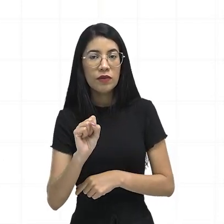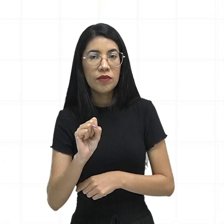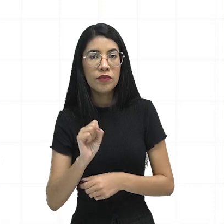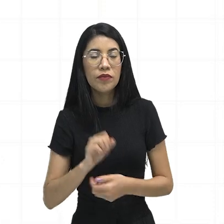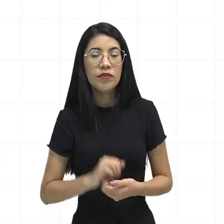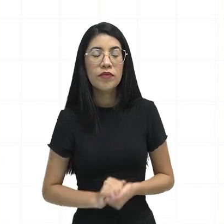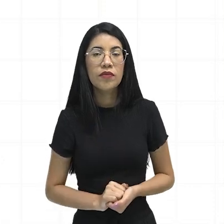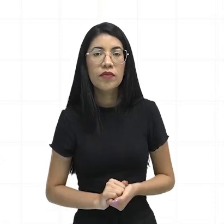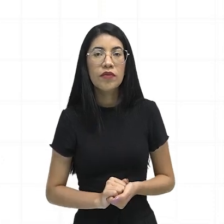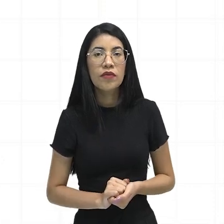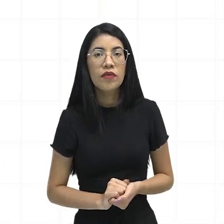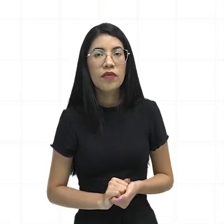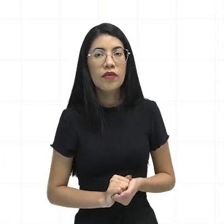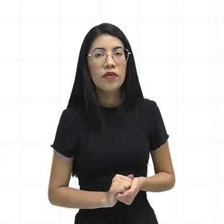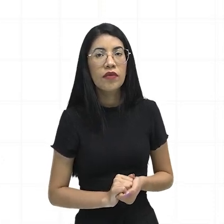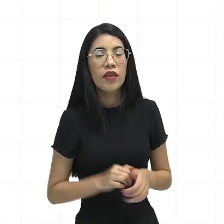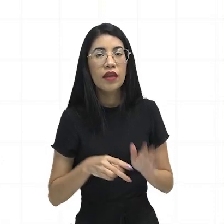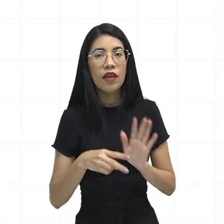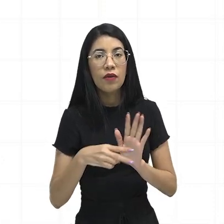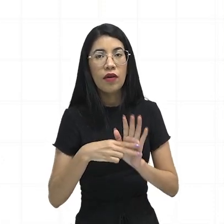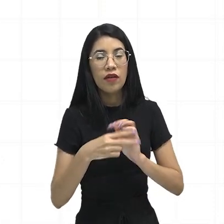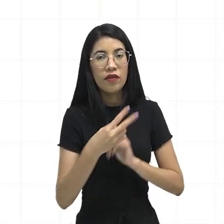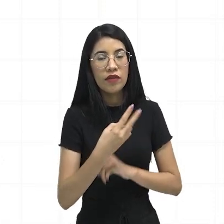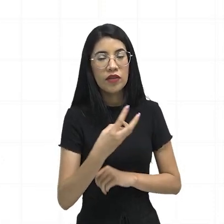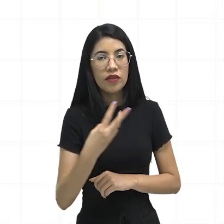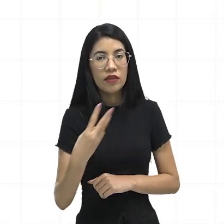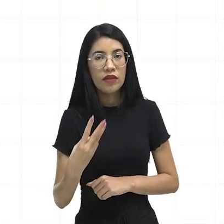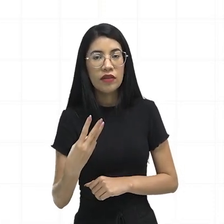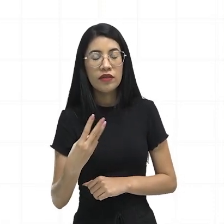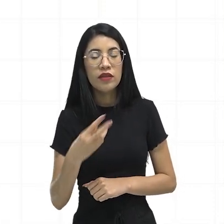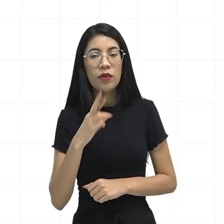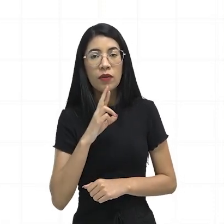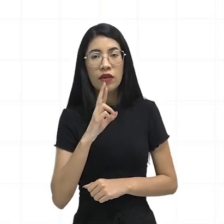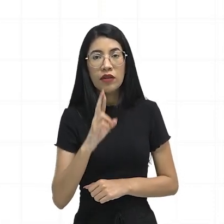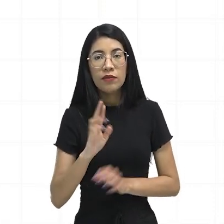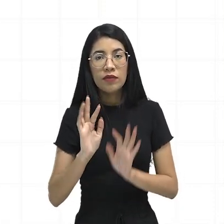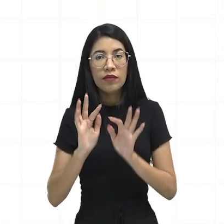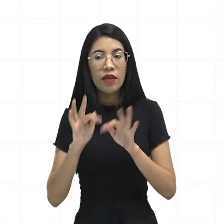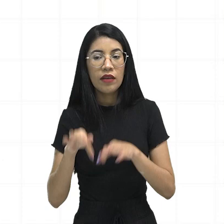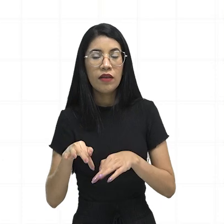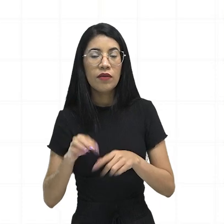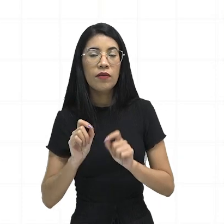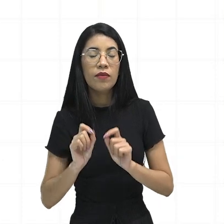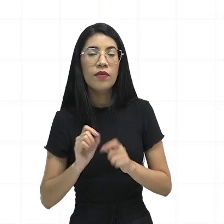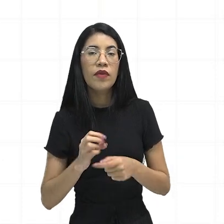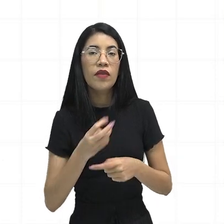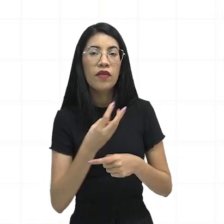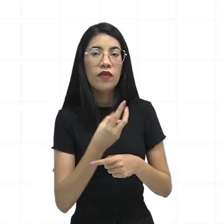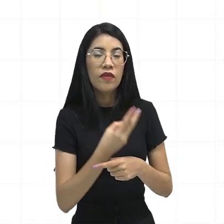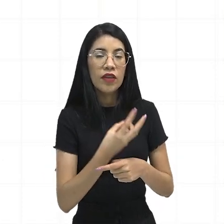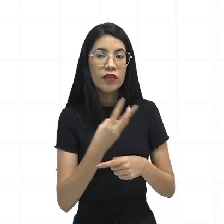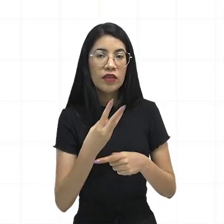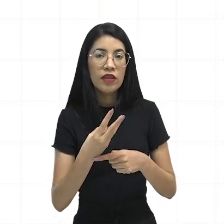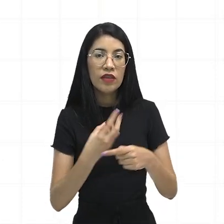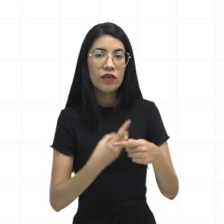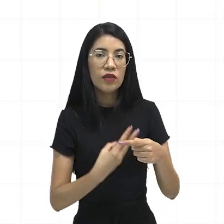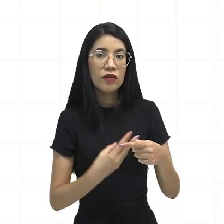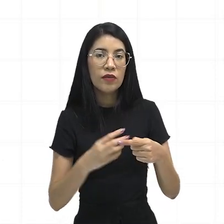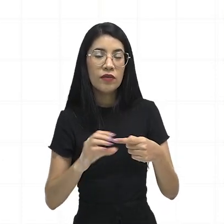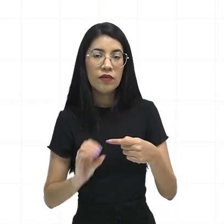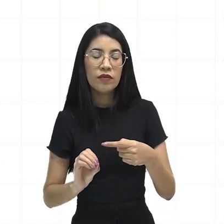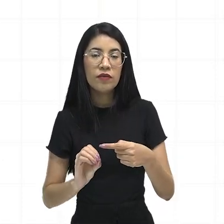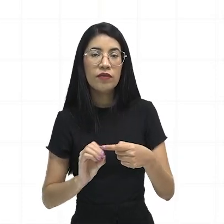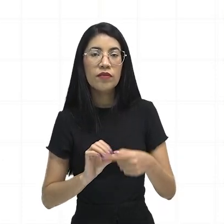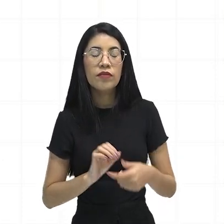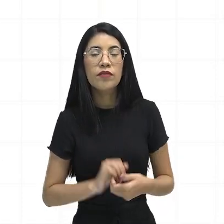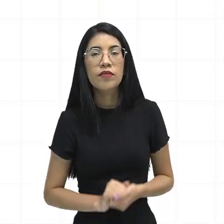certinho? 15 mais 8 é igual a 23, então, resposta final, nós teremos 23